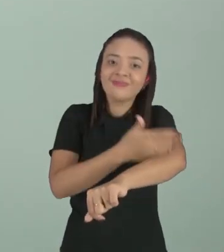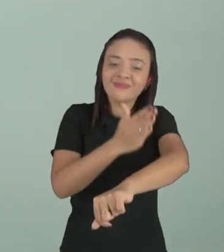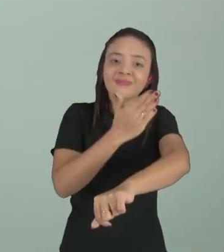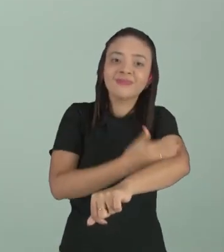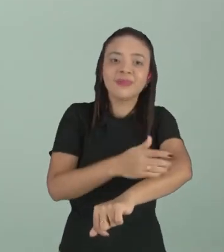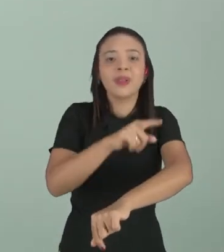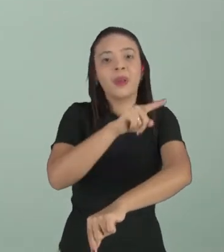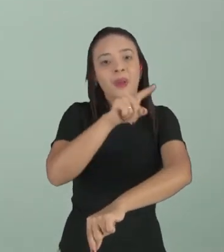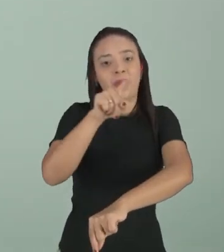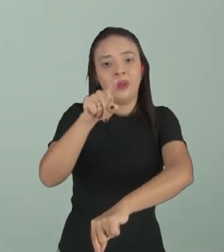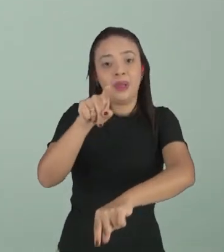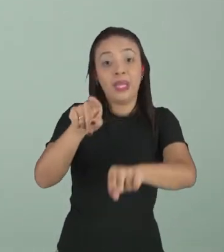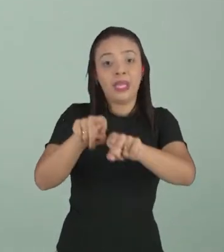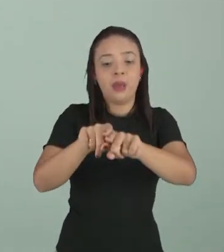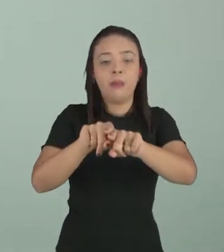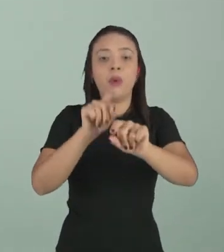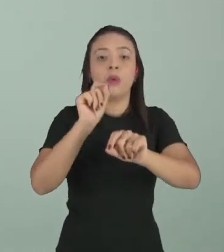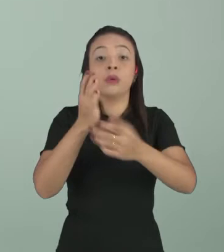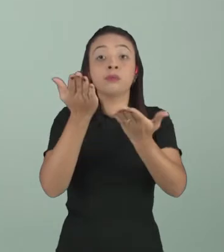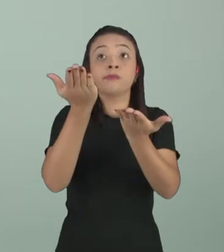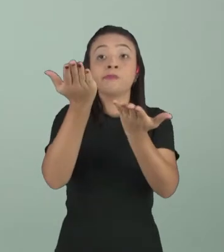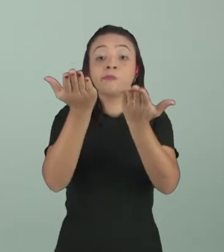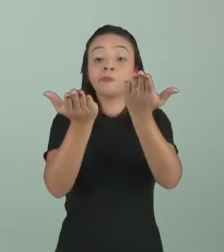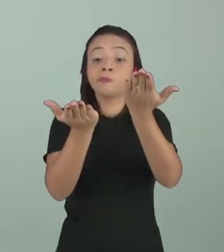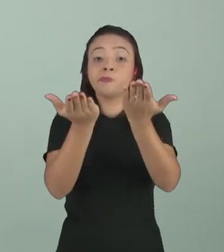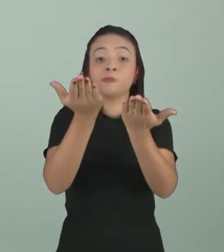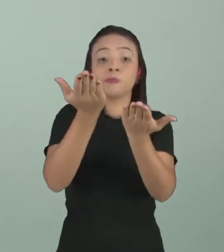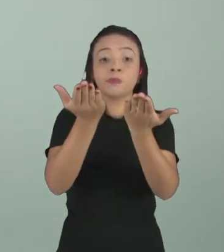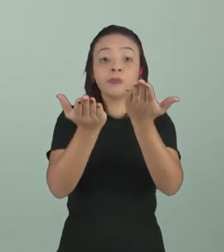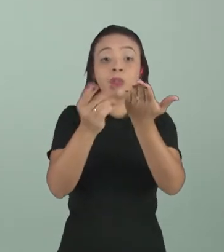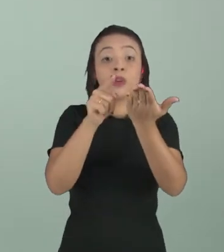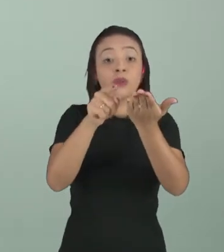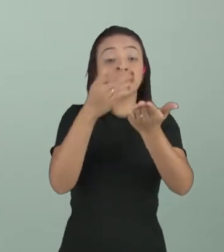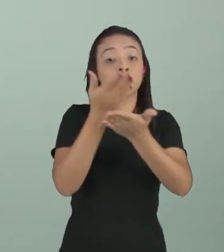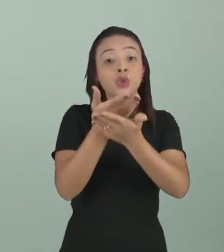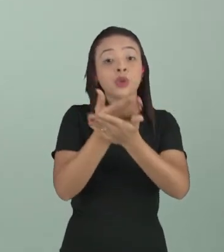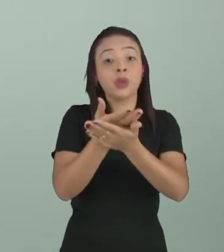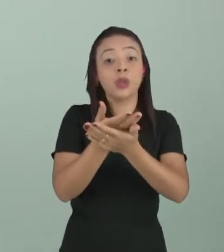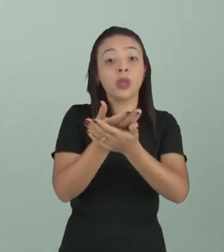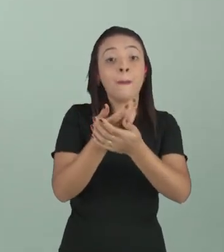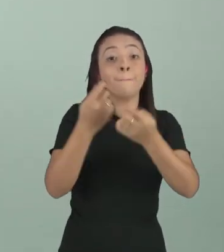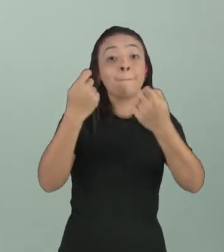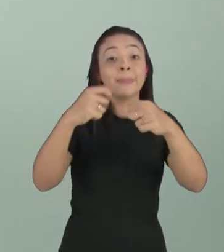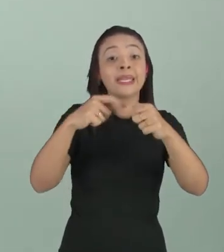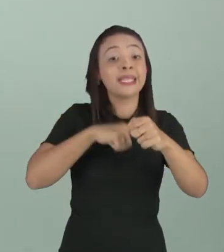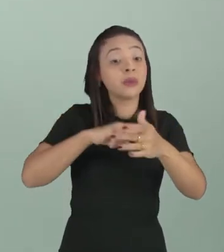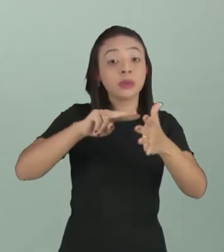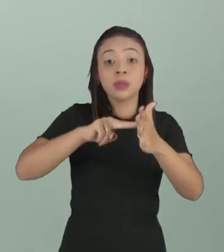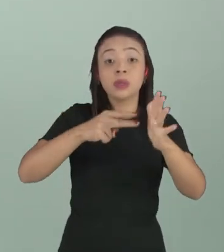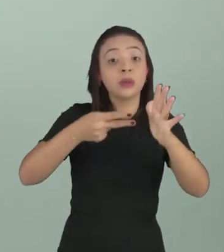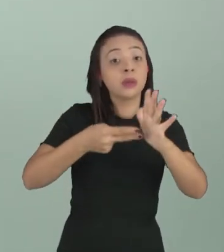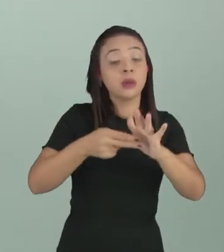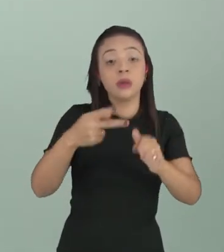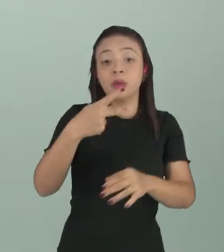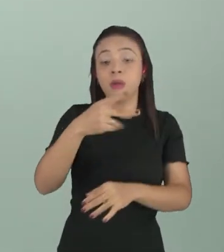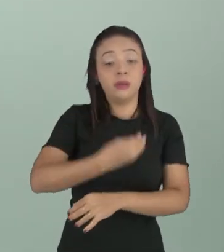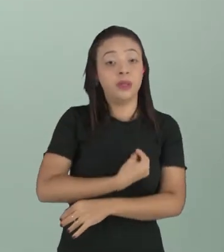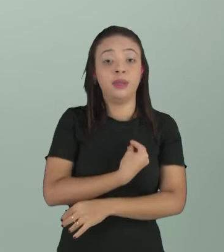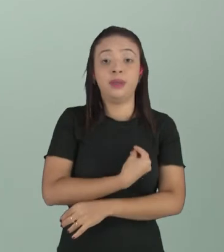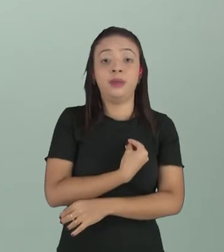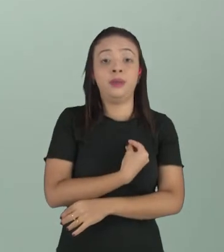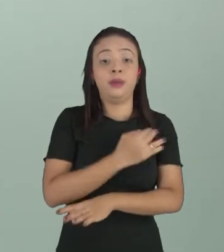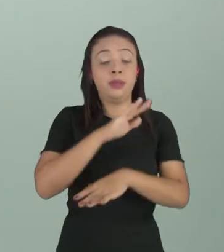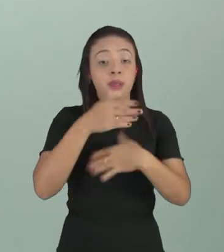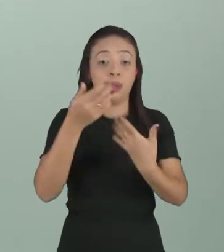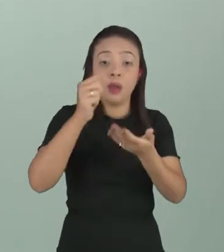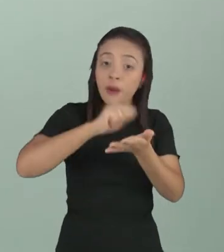um equilíbrio cognitivo, ou seja, do que você estuda, tem que fazer sentido para você. Então, a ortografia